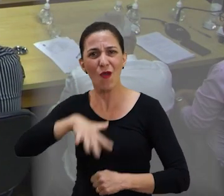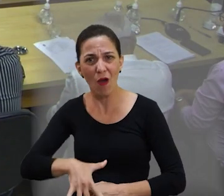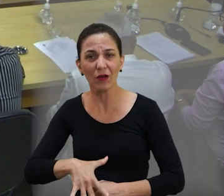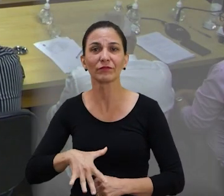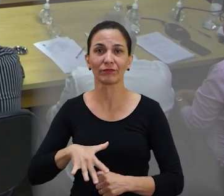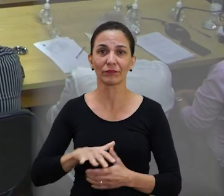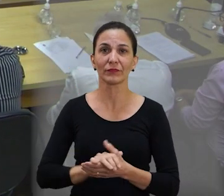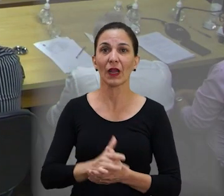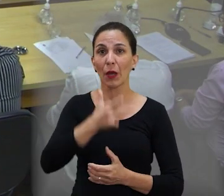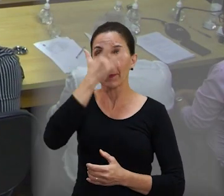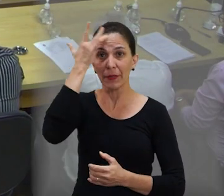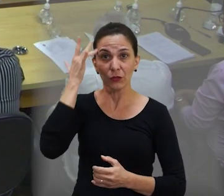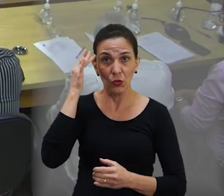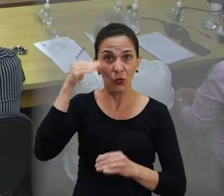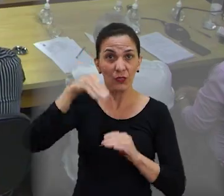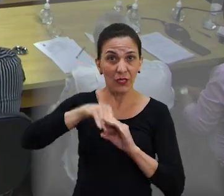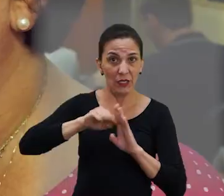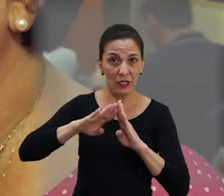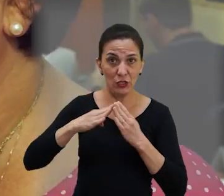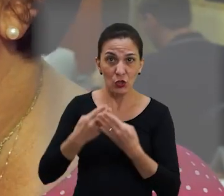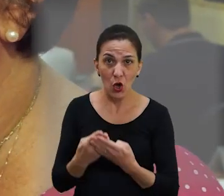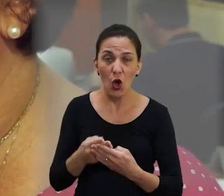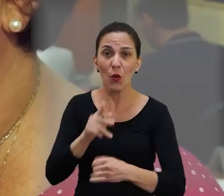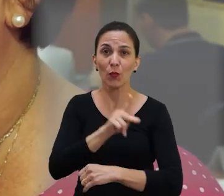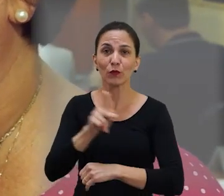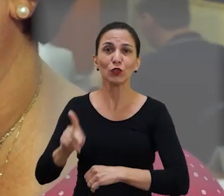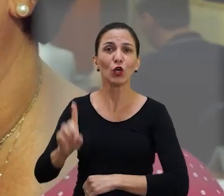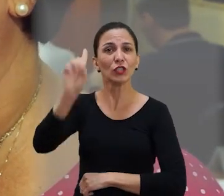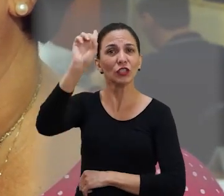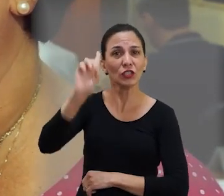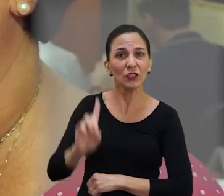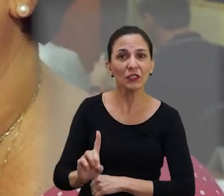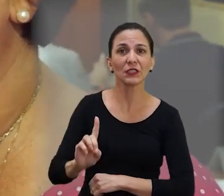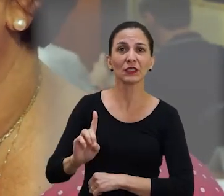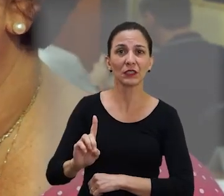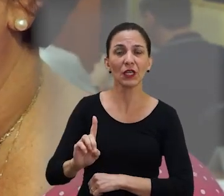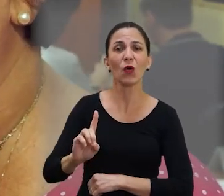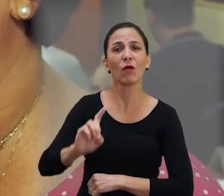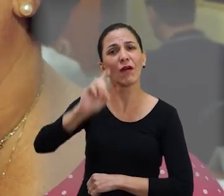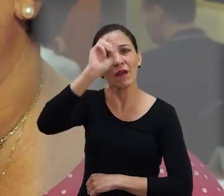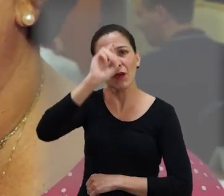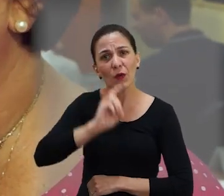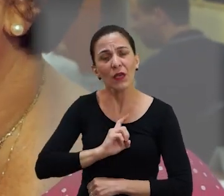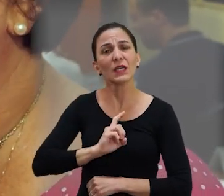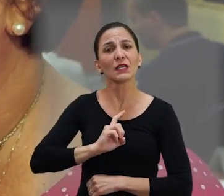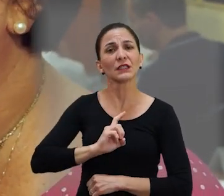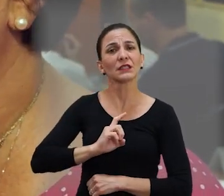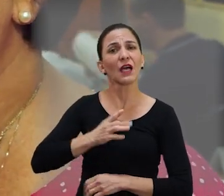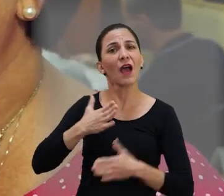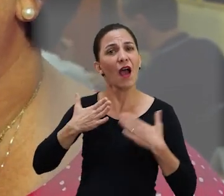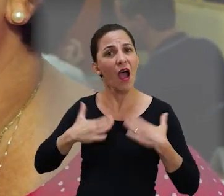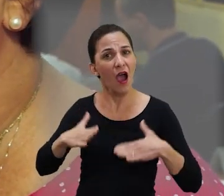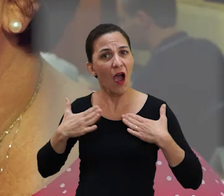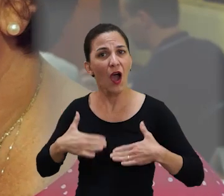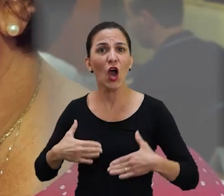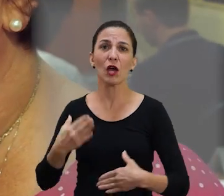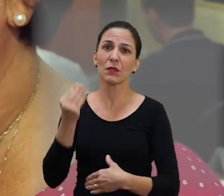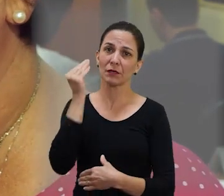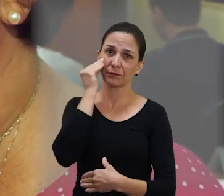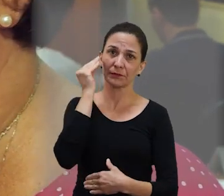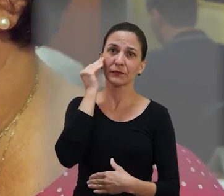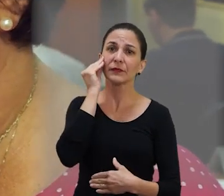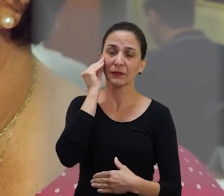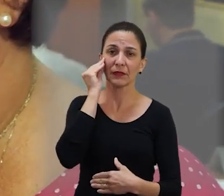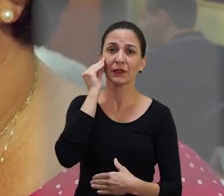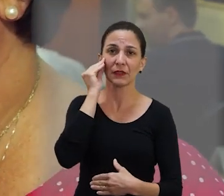trata de filhos fica pior o pessoal da escola o corpo docente a direção da escola tranquiliza